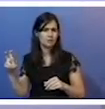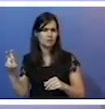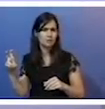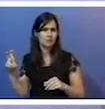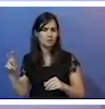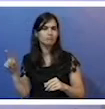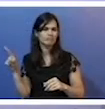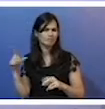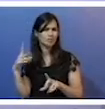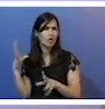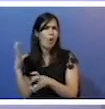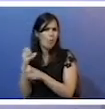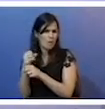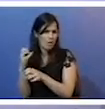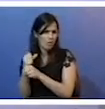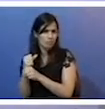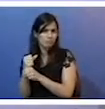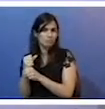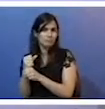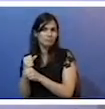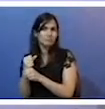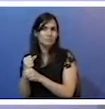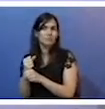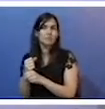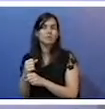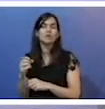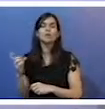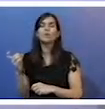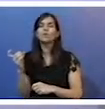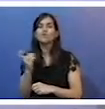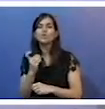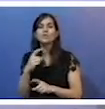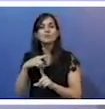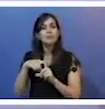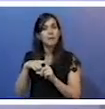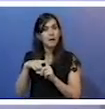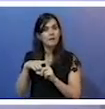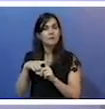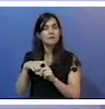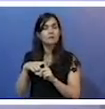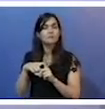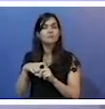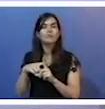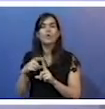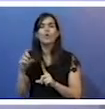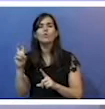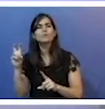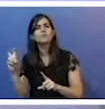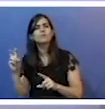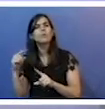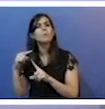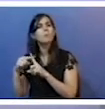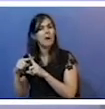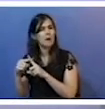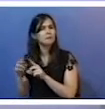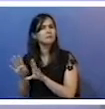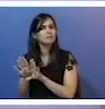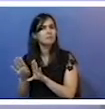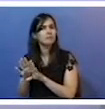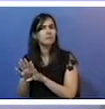dois são fazer uma conta demais aqui o x o sinal de mais tá invisível eu não tem aquele som de mais